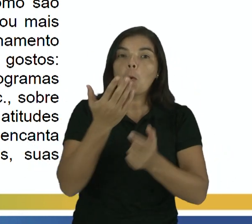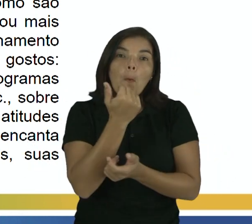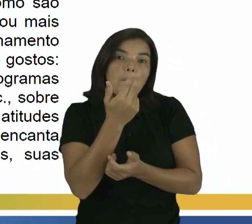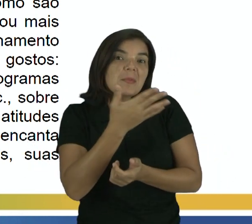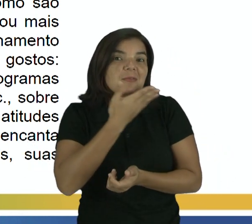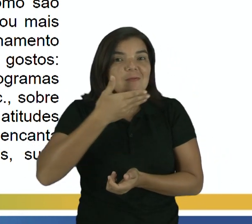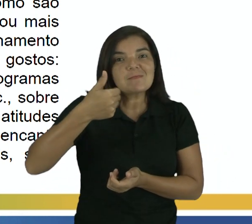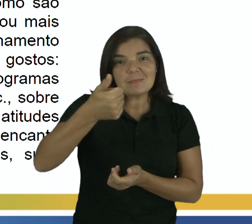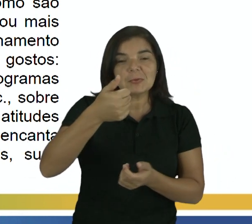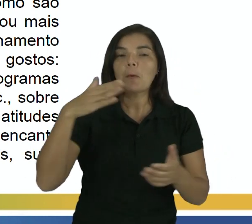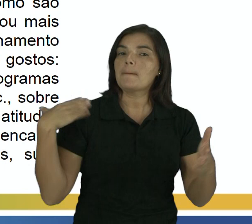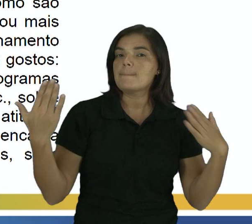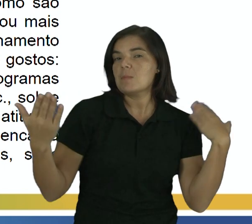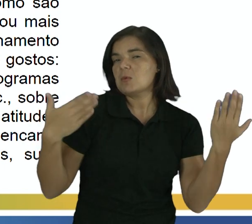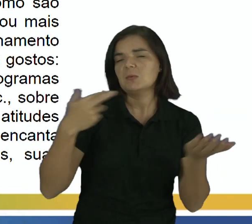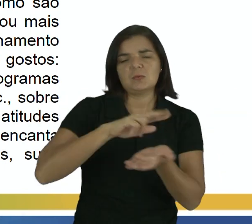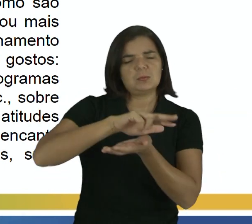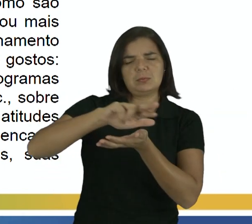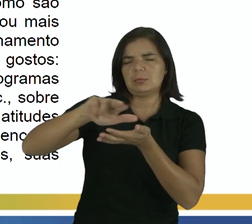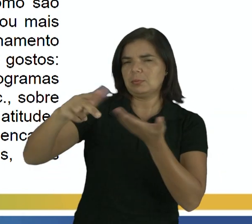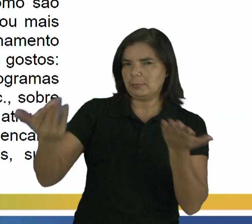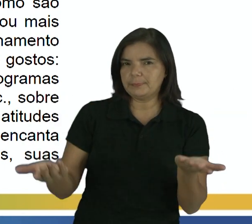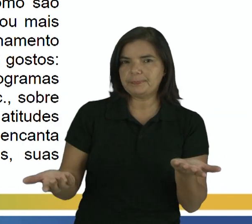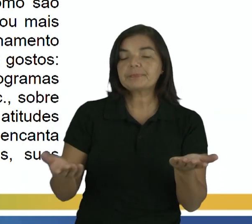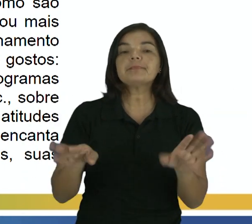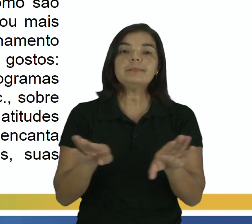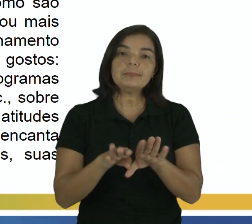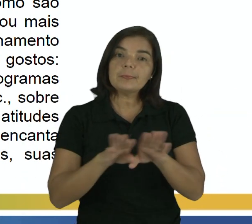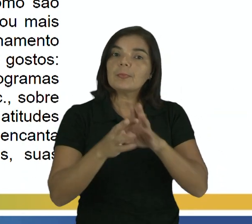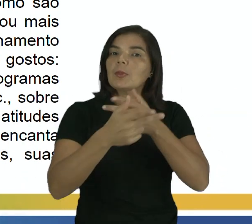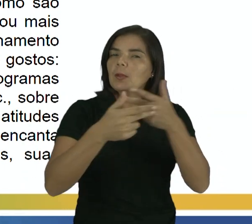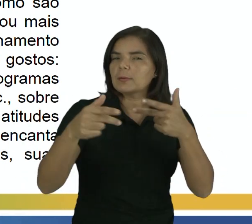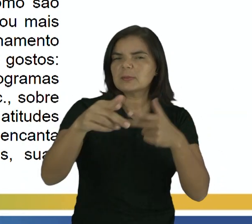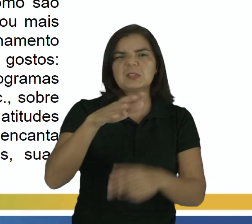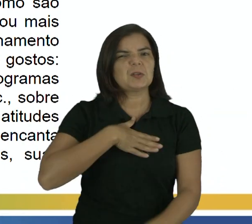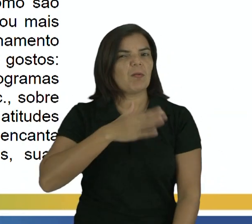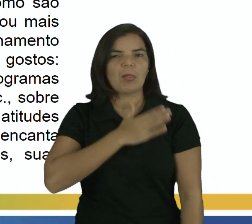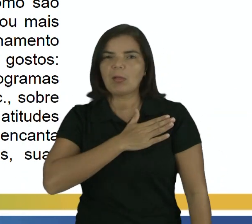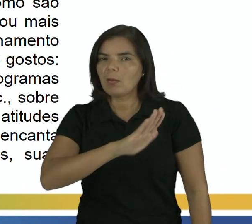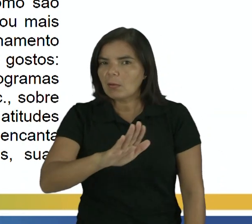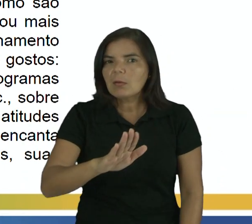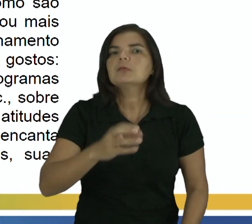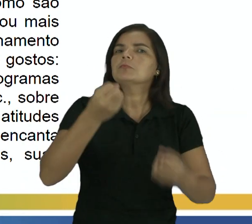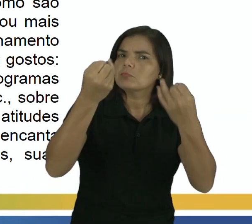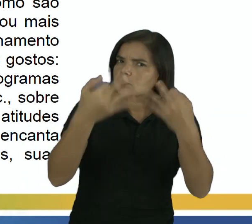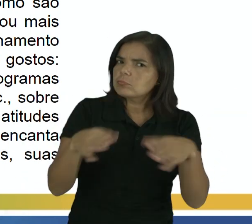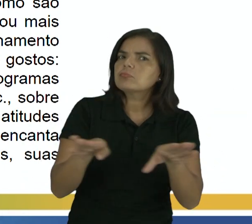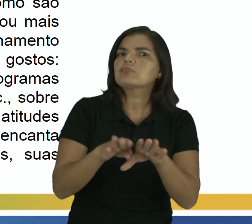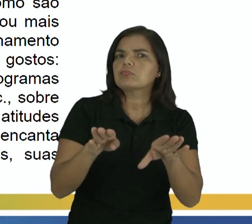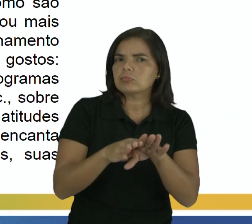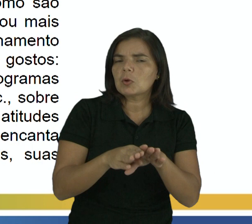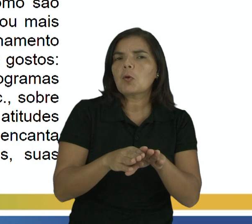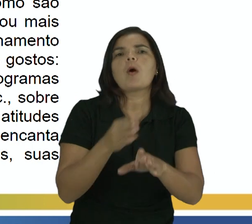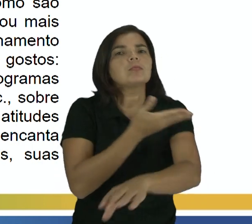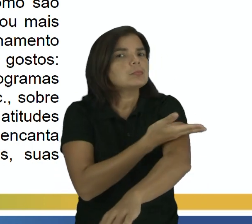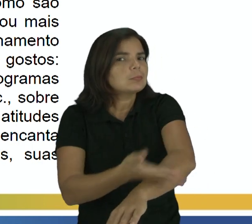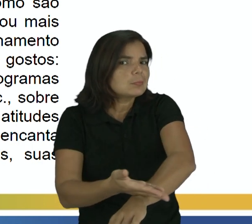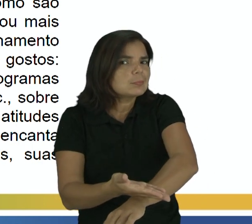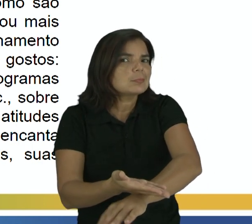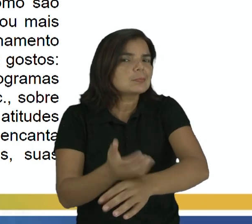prediletos, passeios, hobbies e uma infinidade. Sobre coisas que você detesta também você pode falar, quais são suas